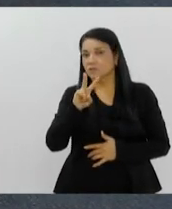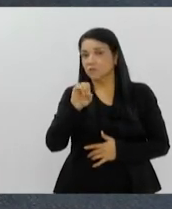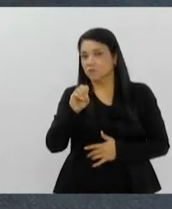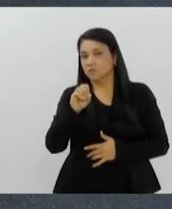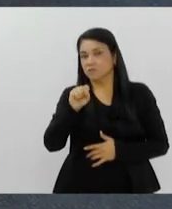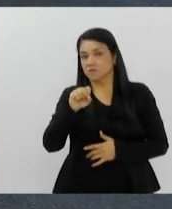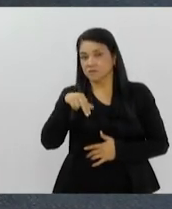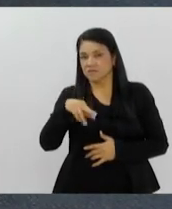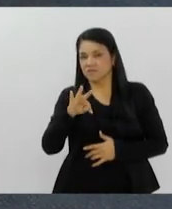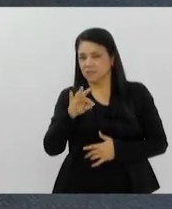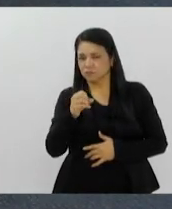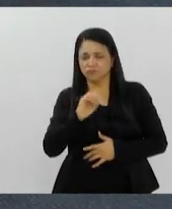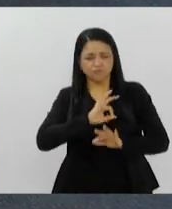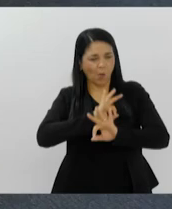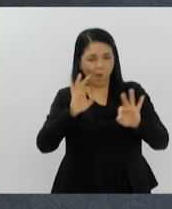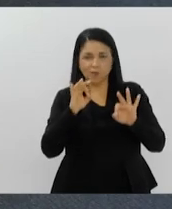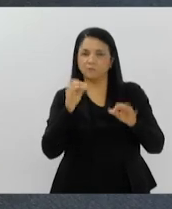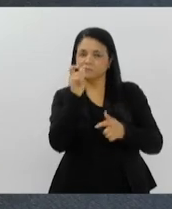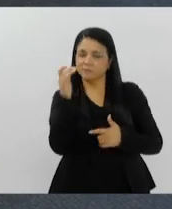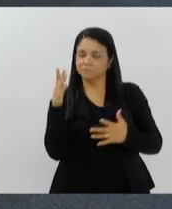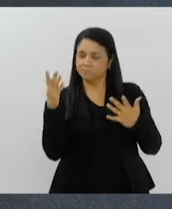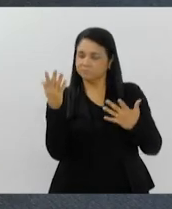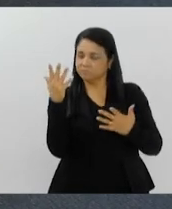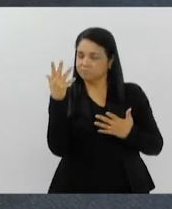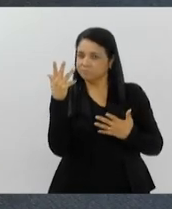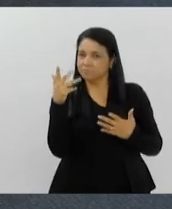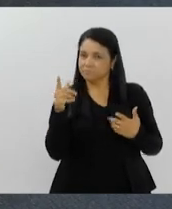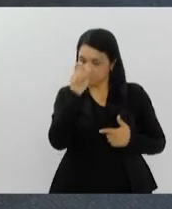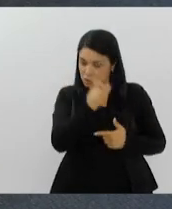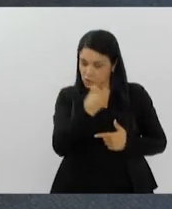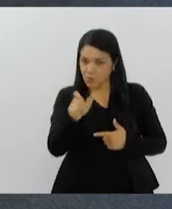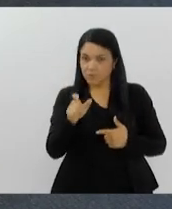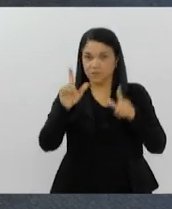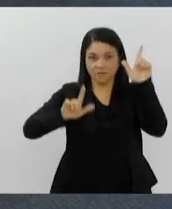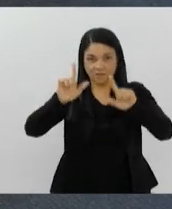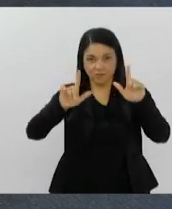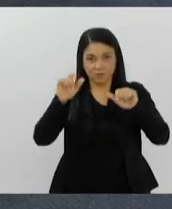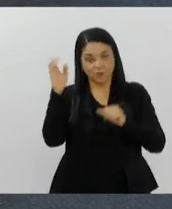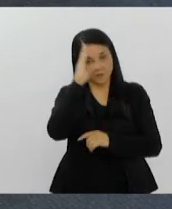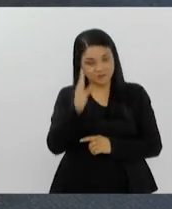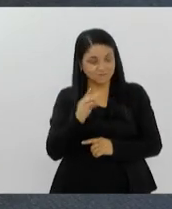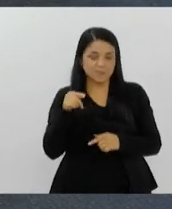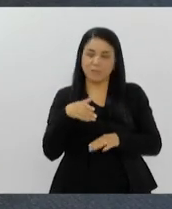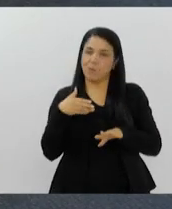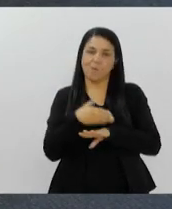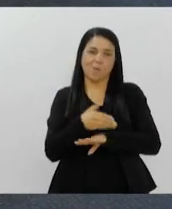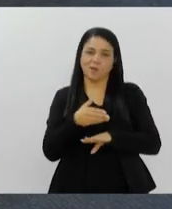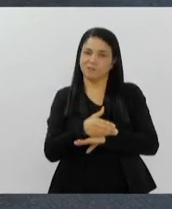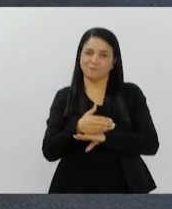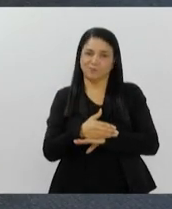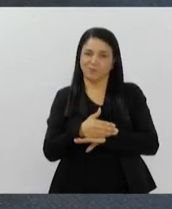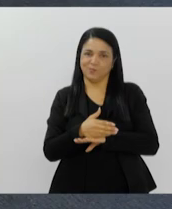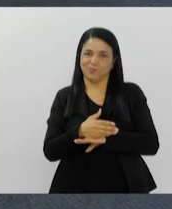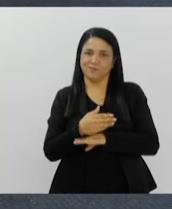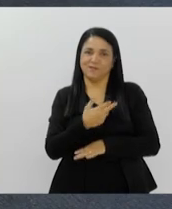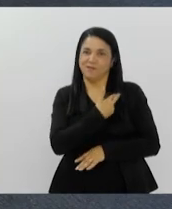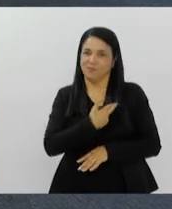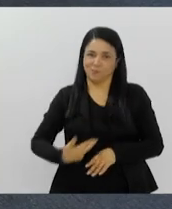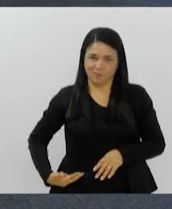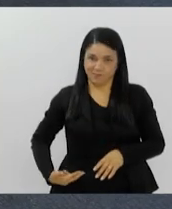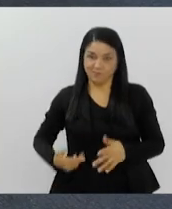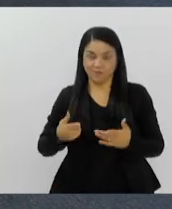televisão brasileira, mas ele não participou da Proclamação da República. As